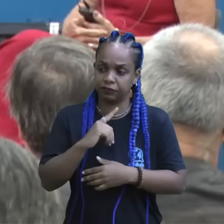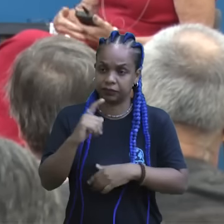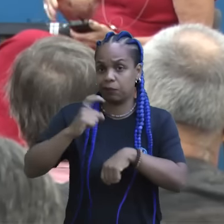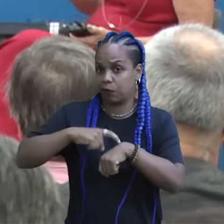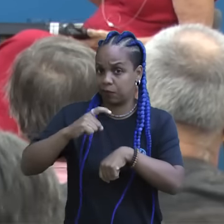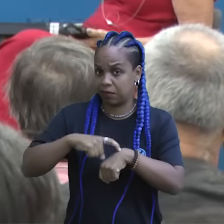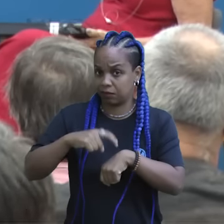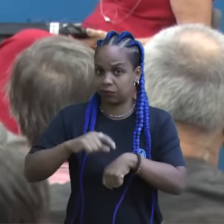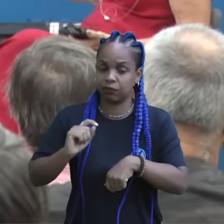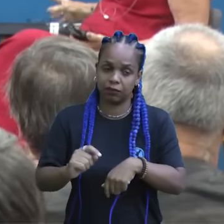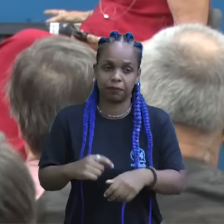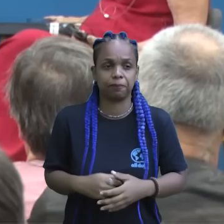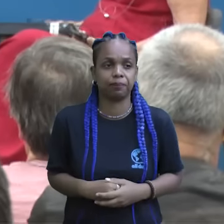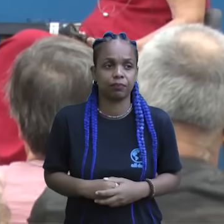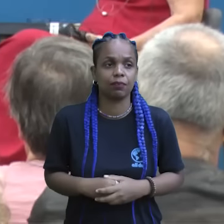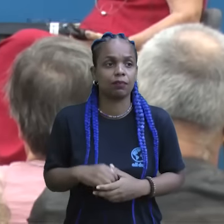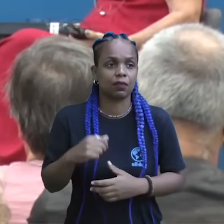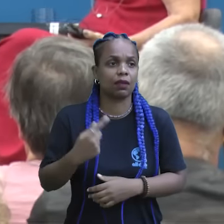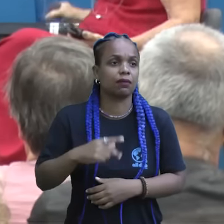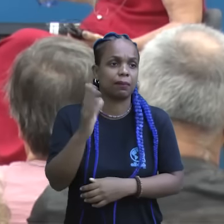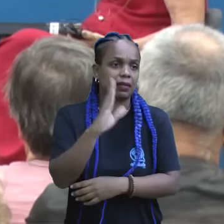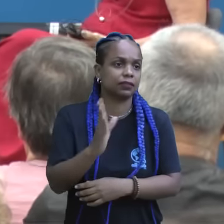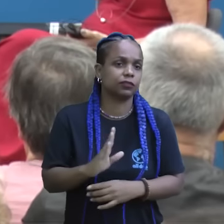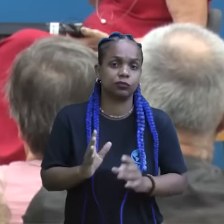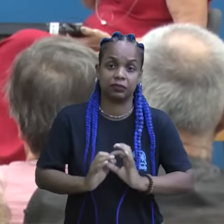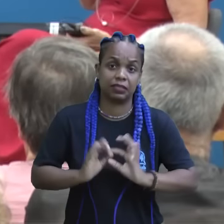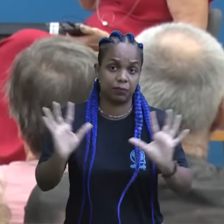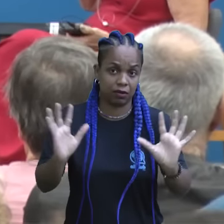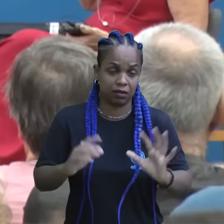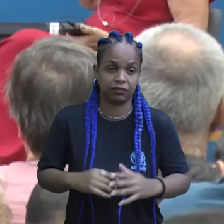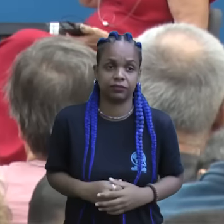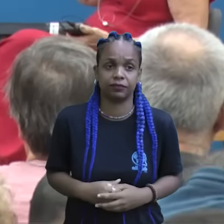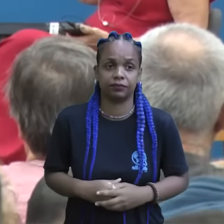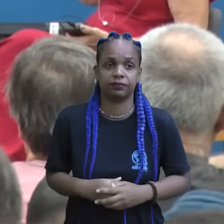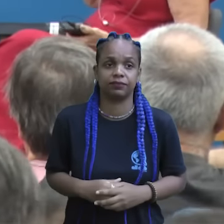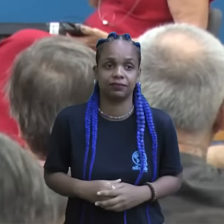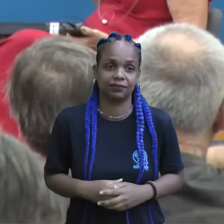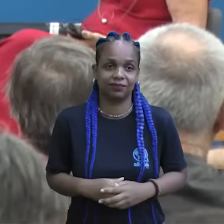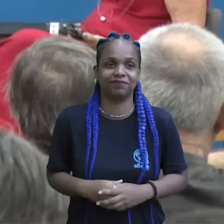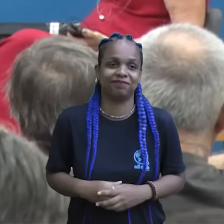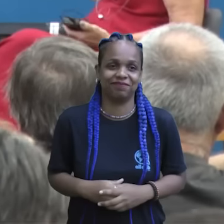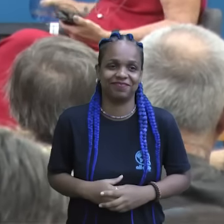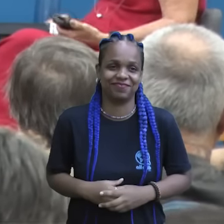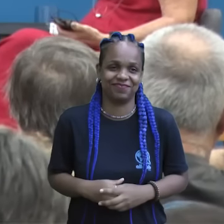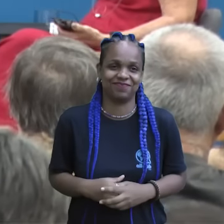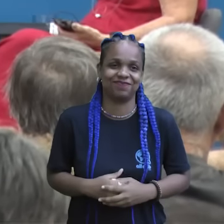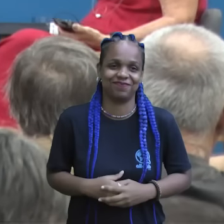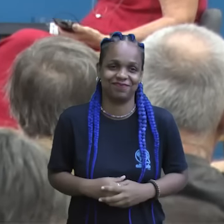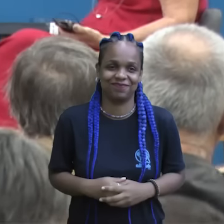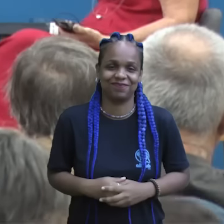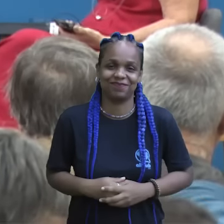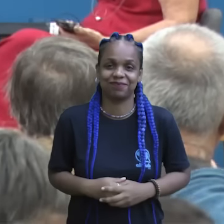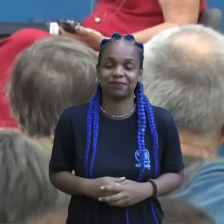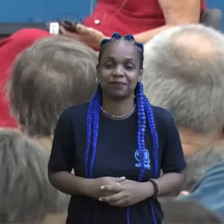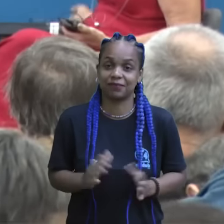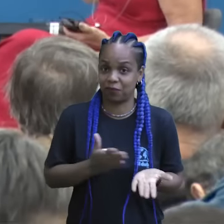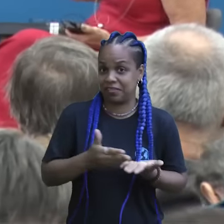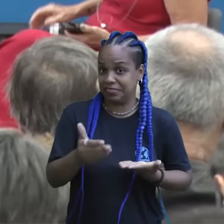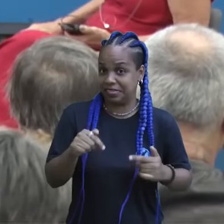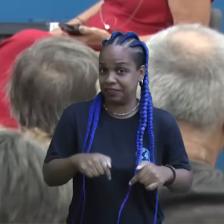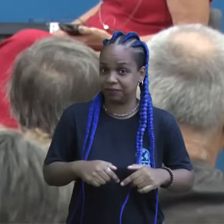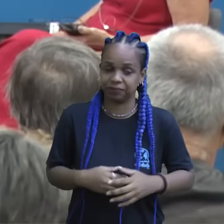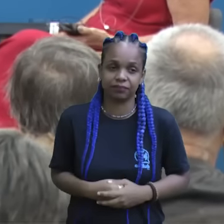Lília? Bom, vou partir daqui, para não repetir. Vai que lá. Foi muito bom que a Bea chamou a atenção. Eu defendo no livro que o Lima